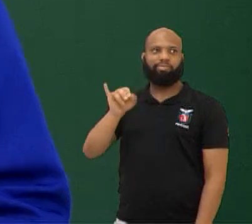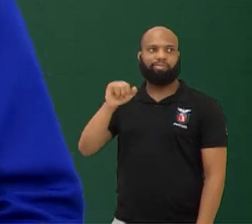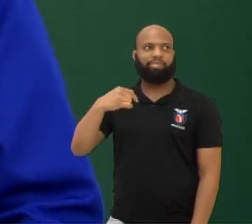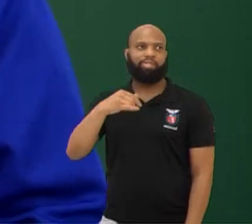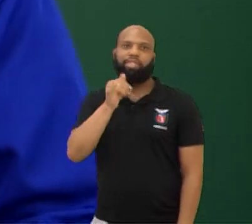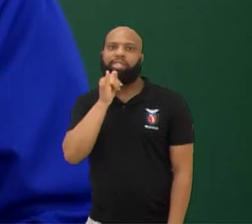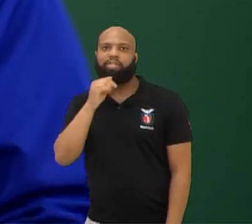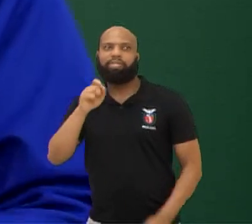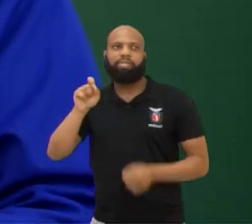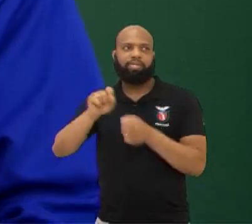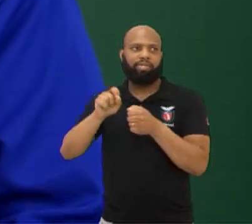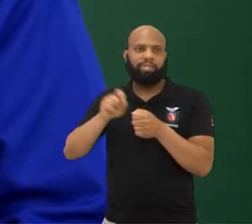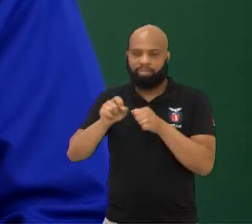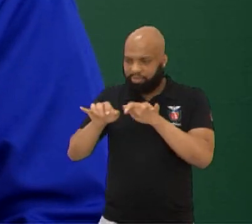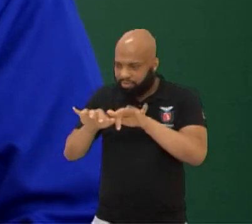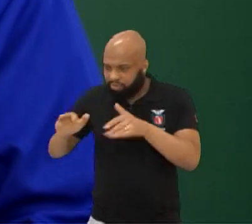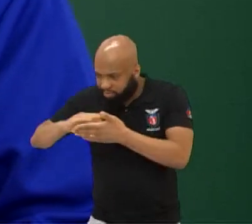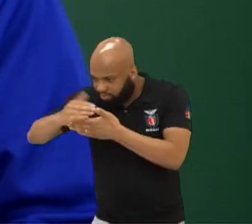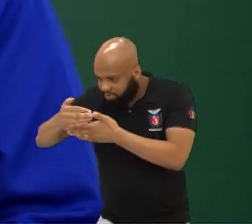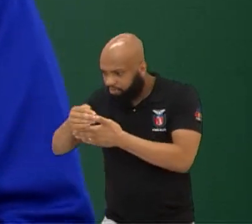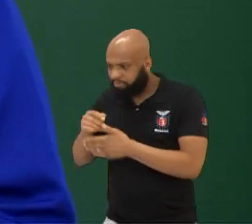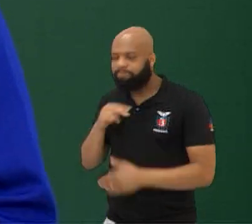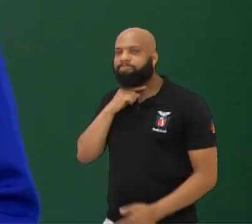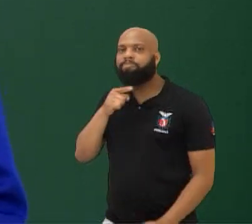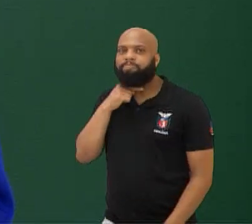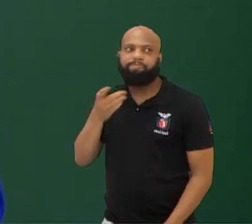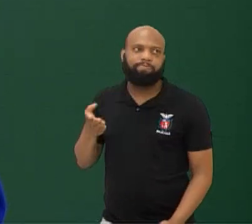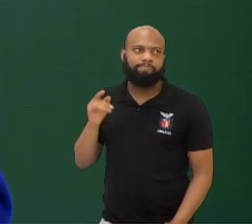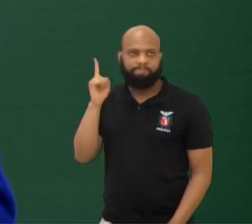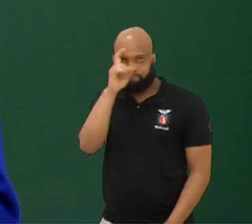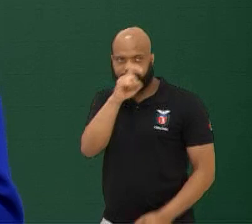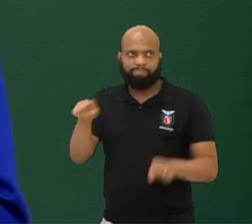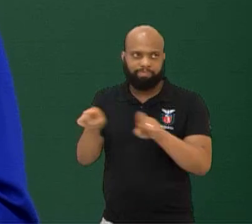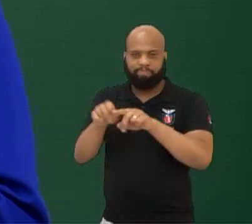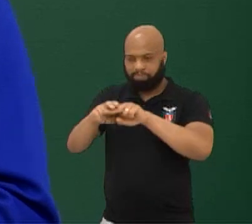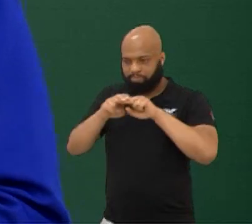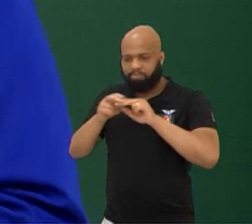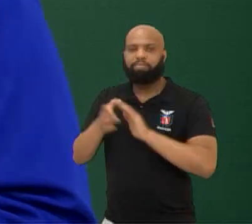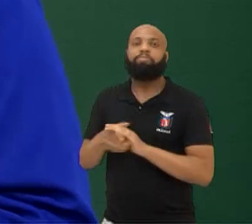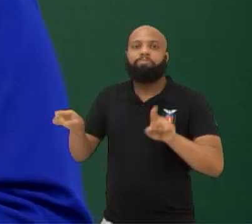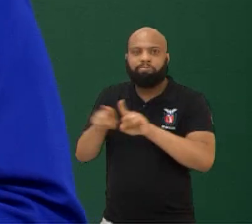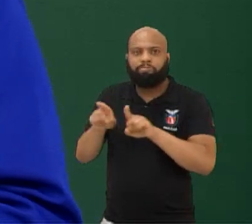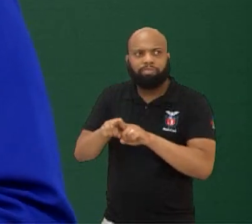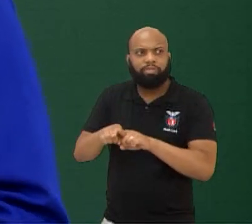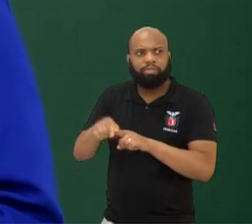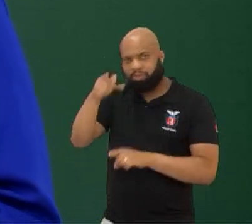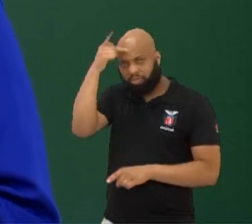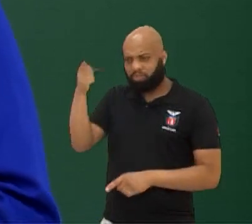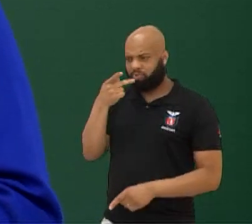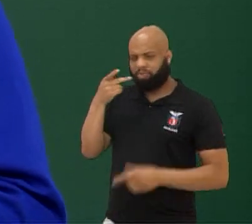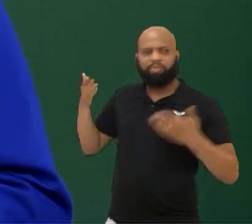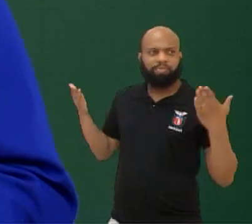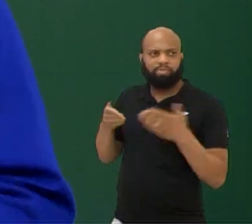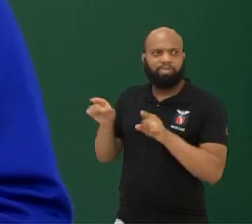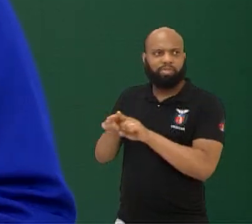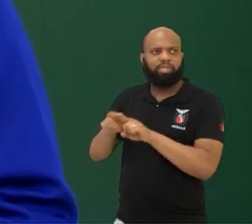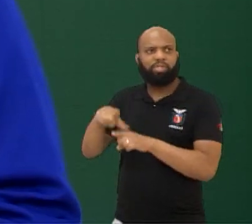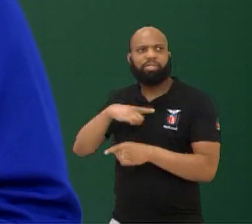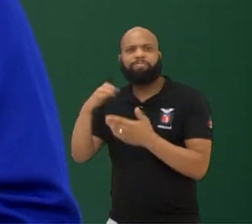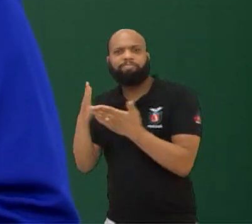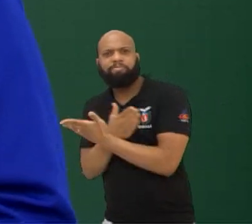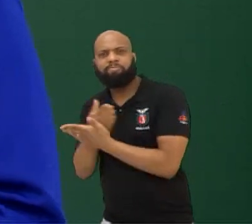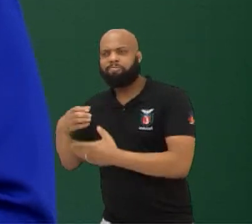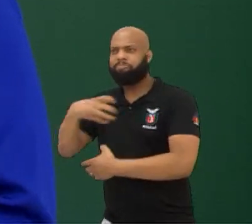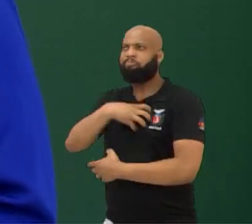tento, por exemplo, fazer uma atividade no computador, é bem difícil por conta disso. E uma coisa até interessante que comentar aqui, algumas